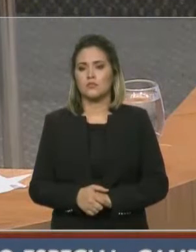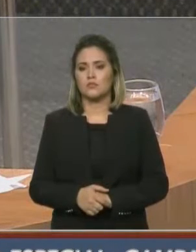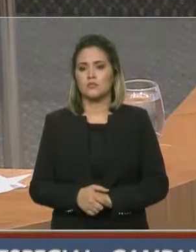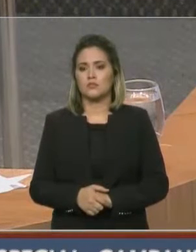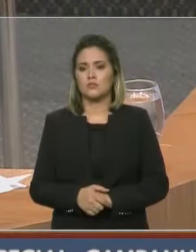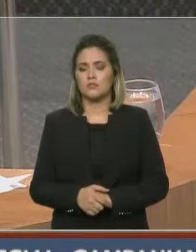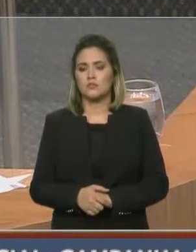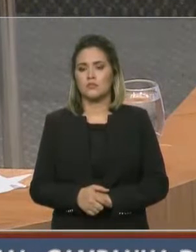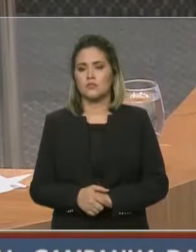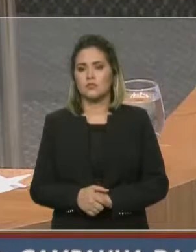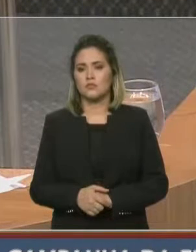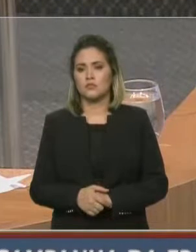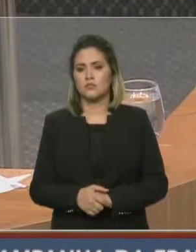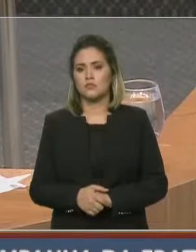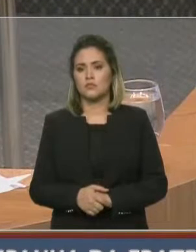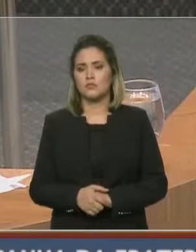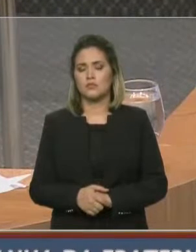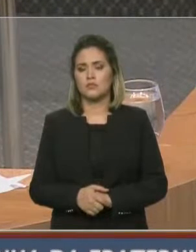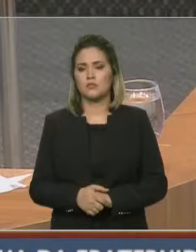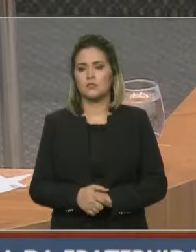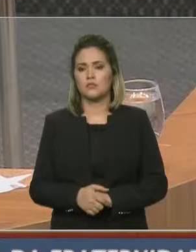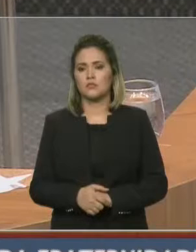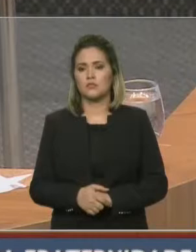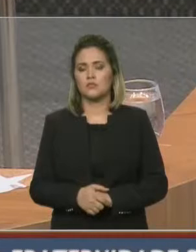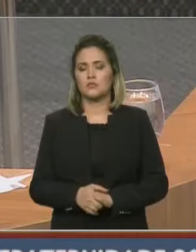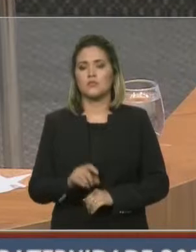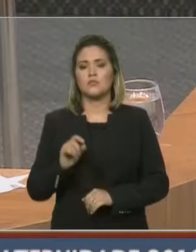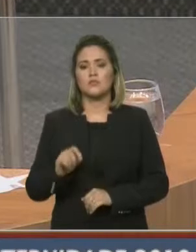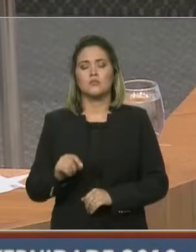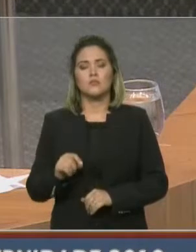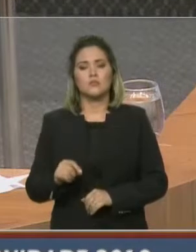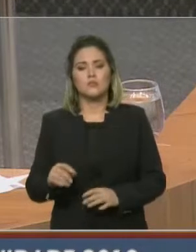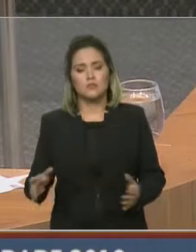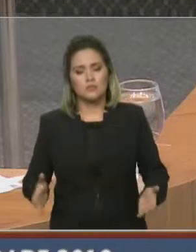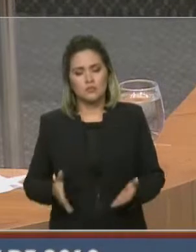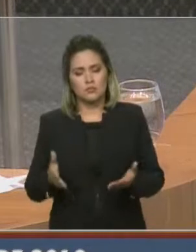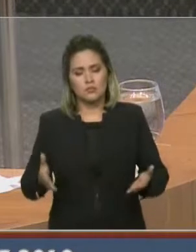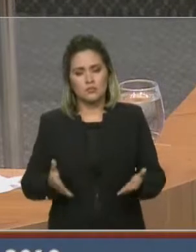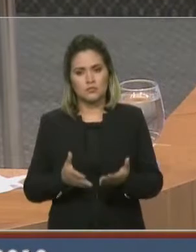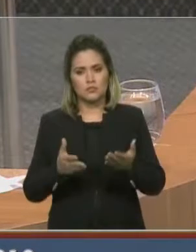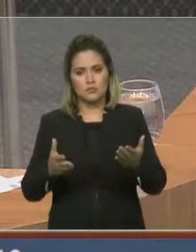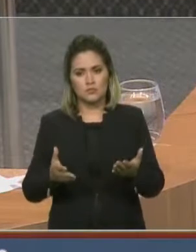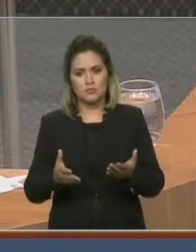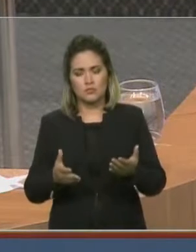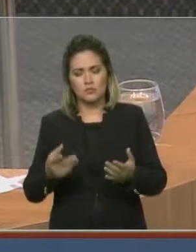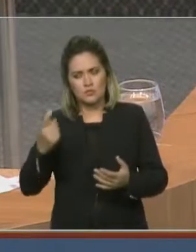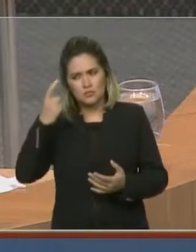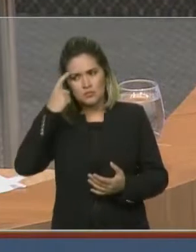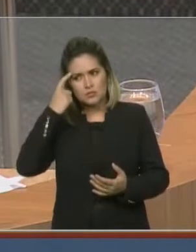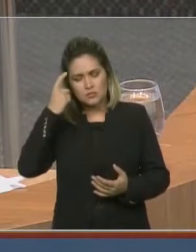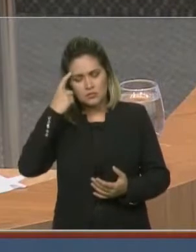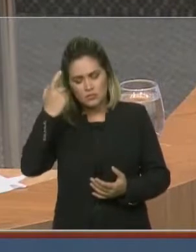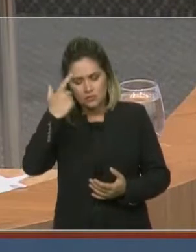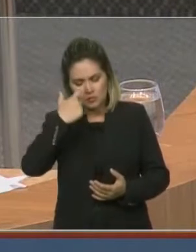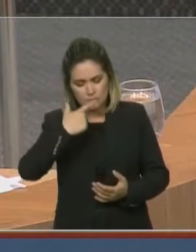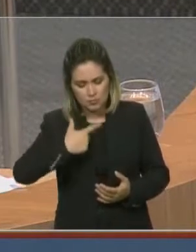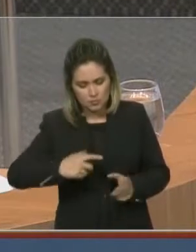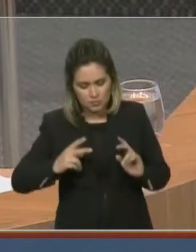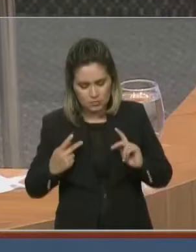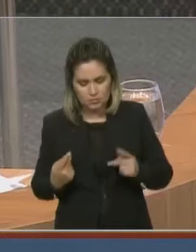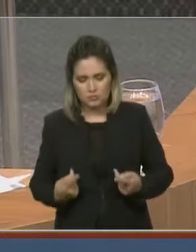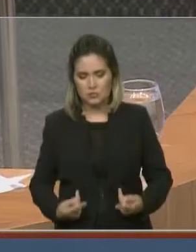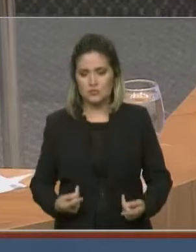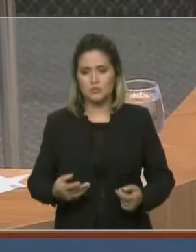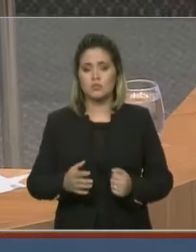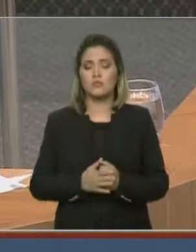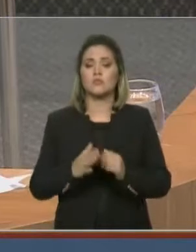pessoa humana. E, dessa forma, gera um apelo da Igreja Católica para que, enquanto